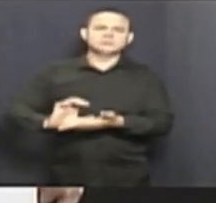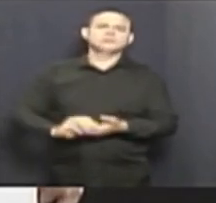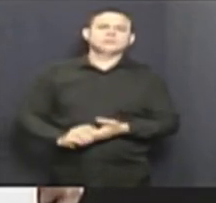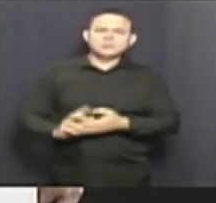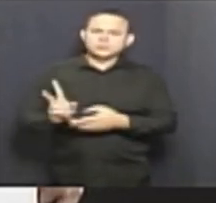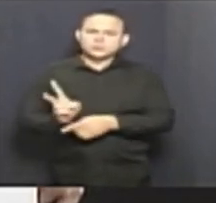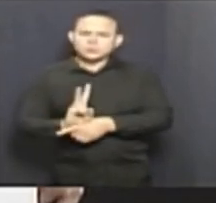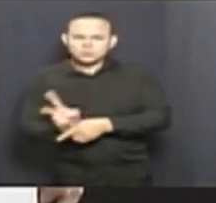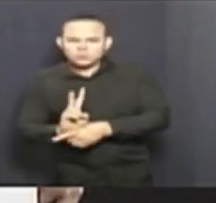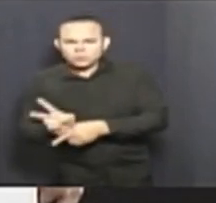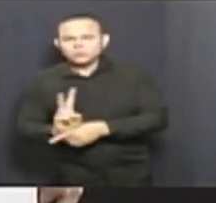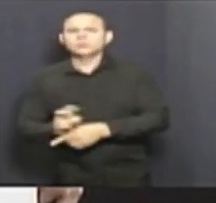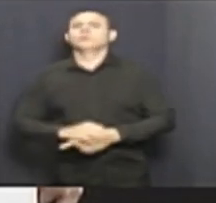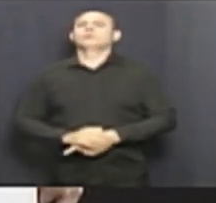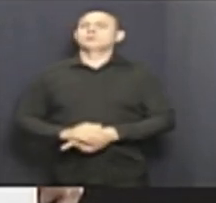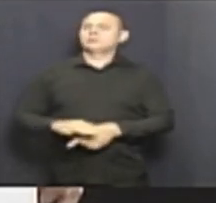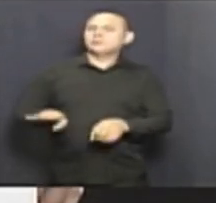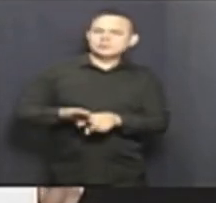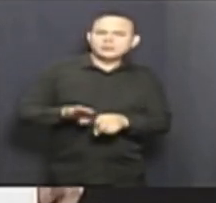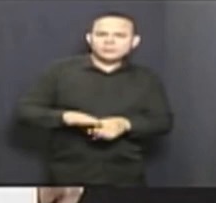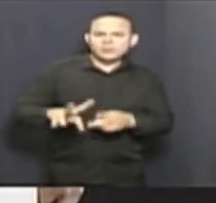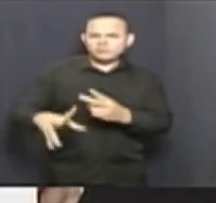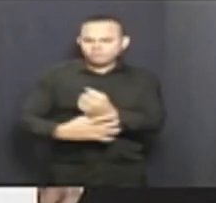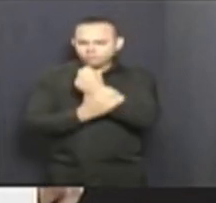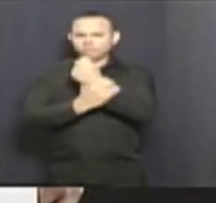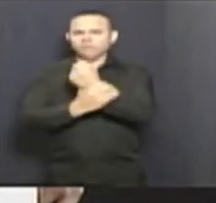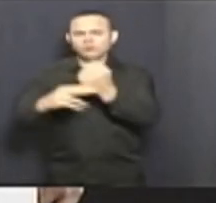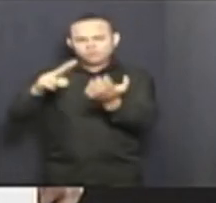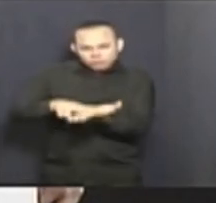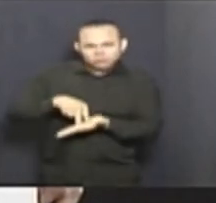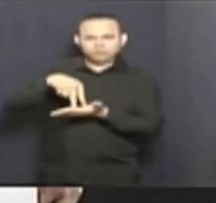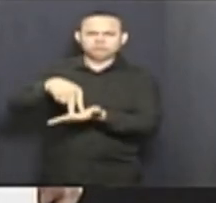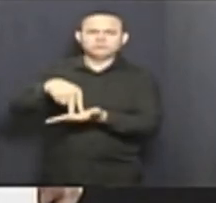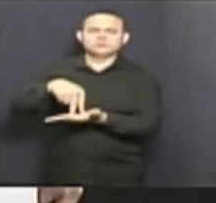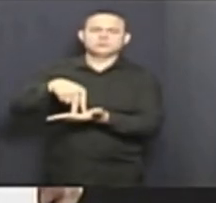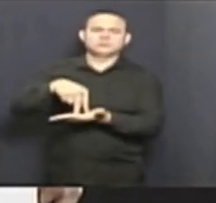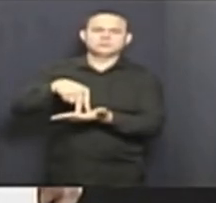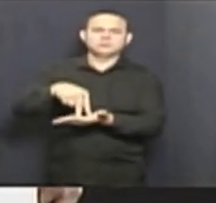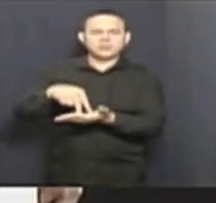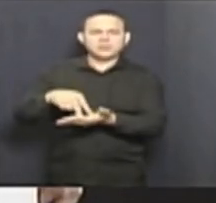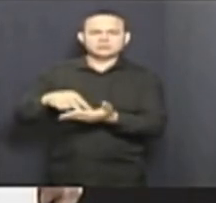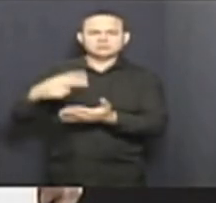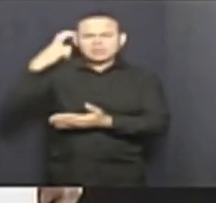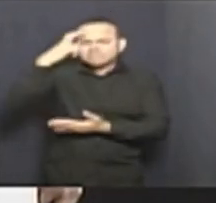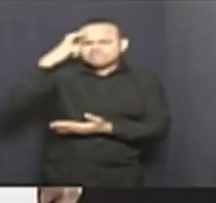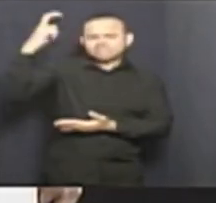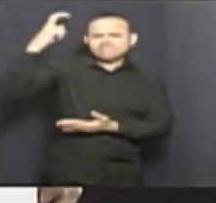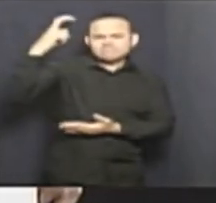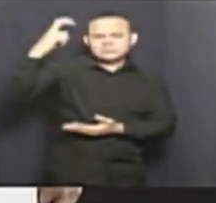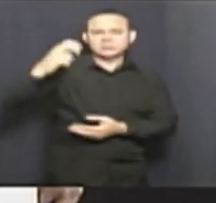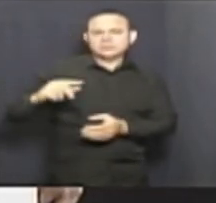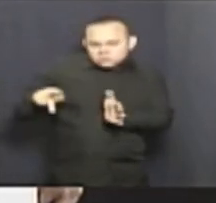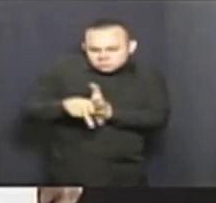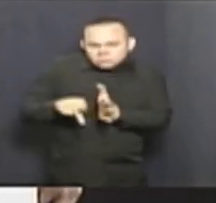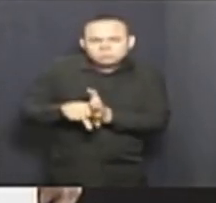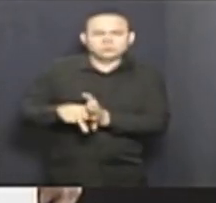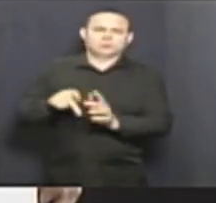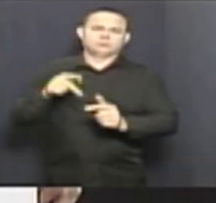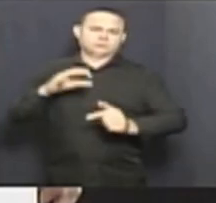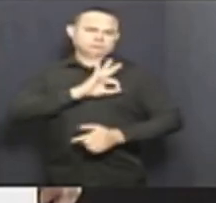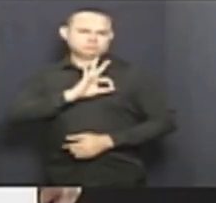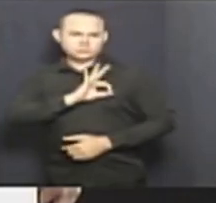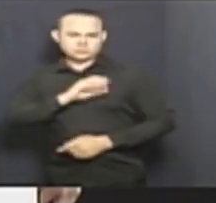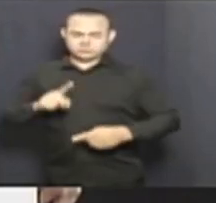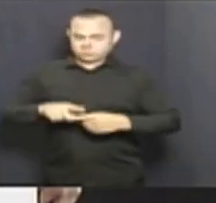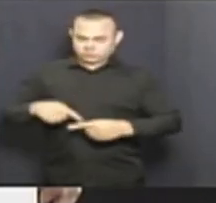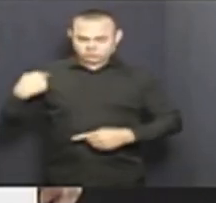monitoramento e também no fortalecimento do da inteligência das polícias para que a